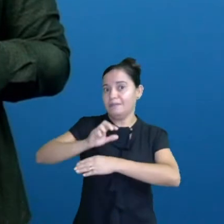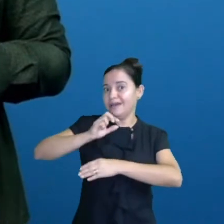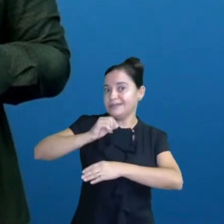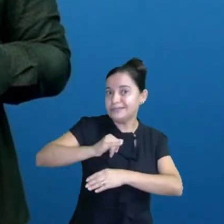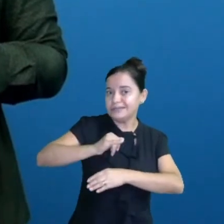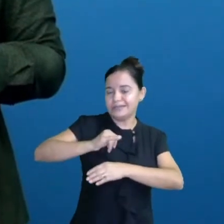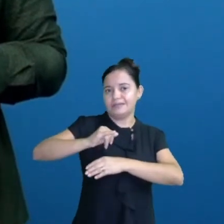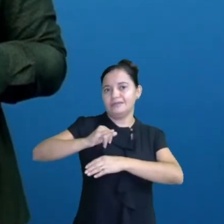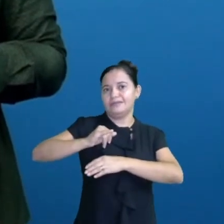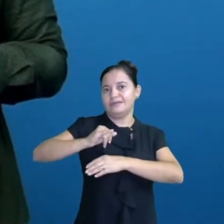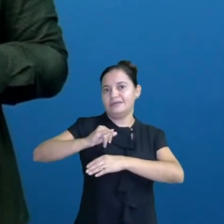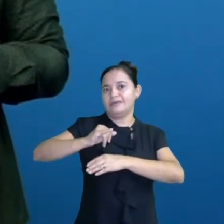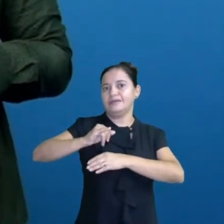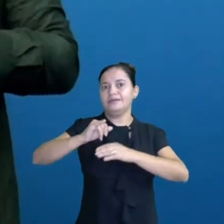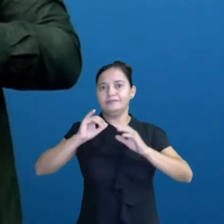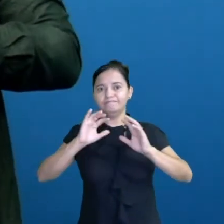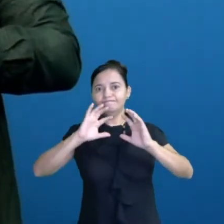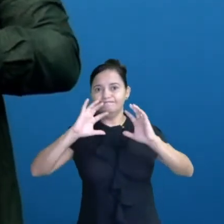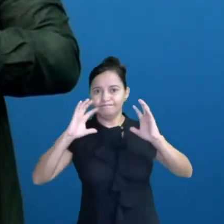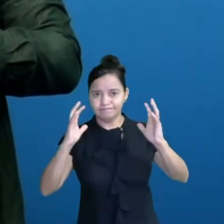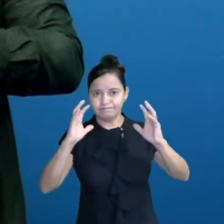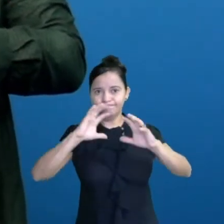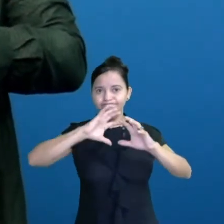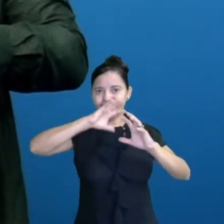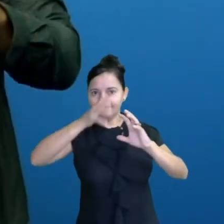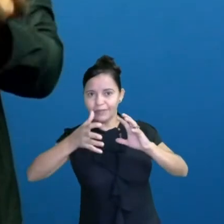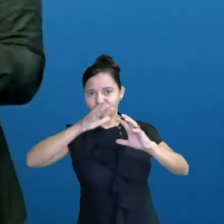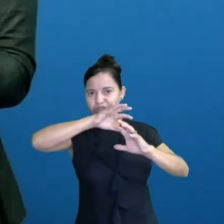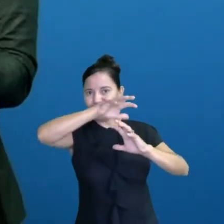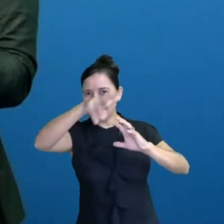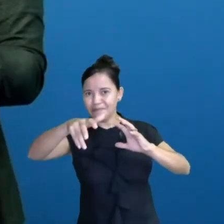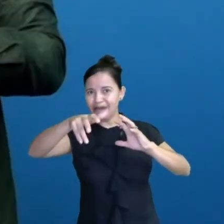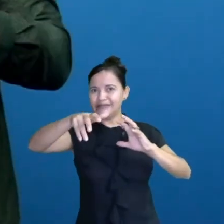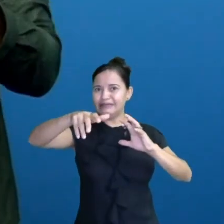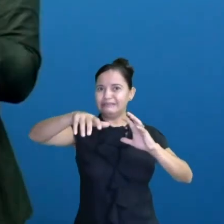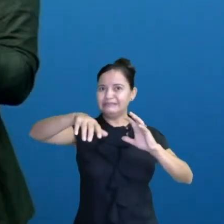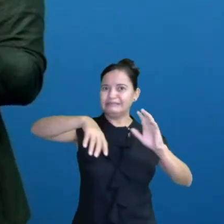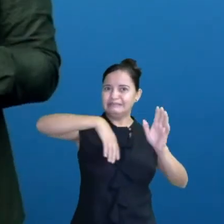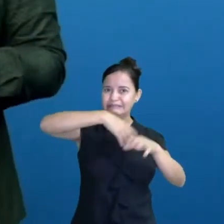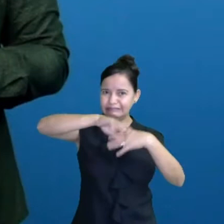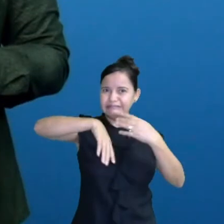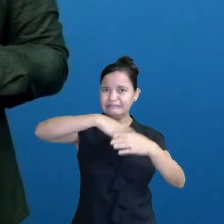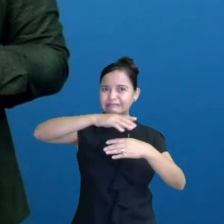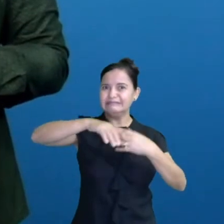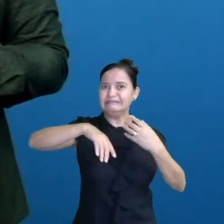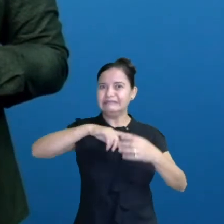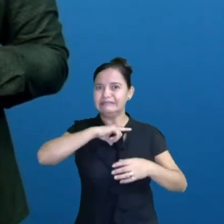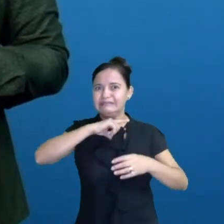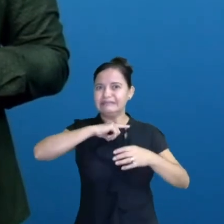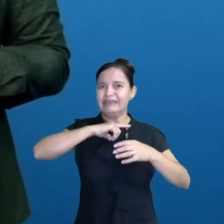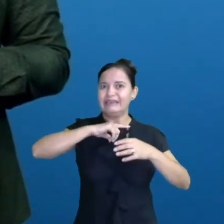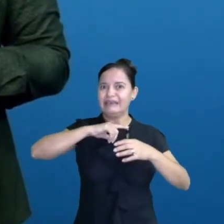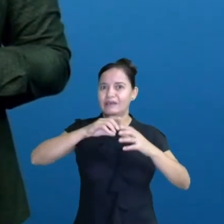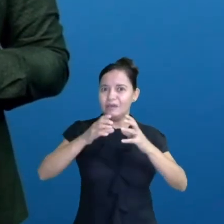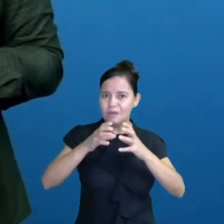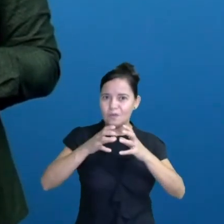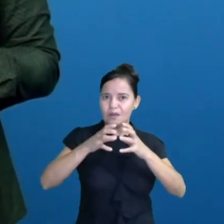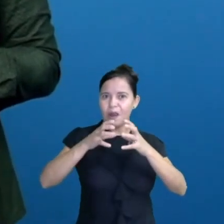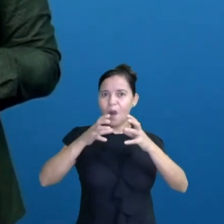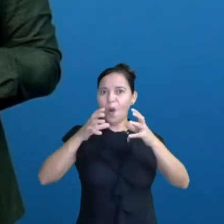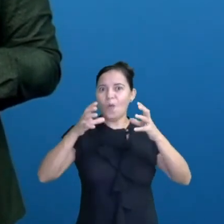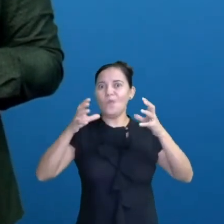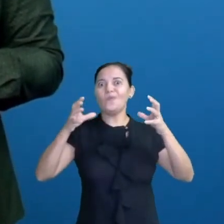na nossa troposfera, de uma forma muito diferente do que a gente teria hoje, aumentaria o efeito estufa